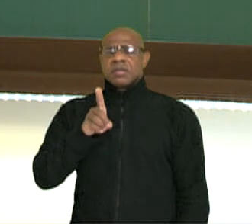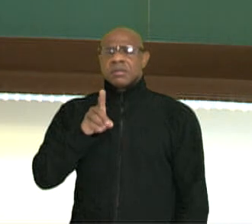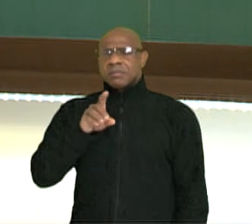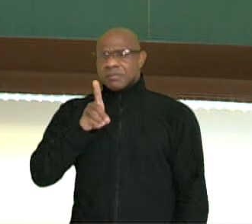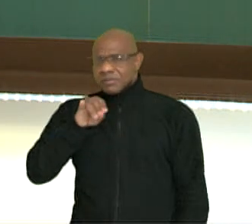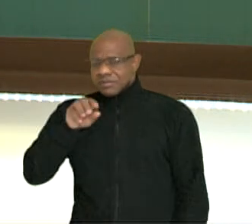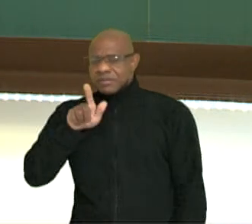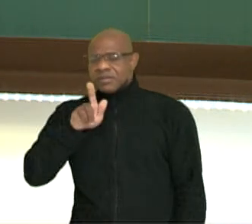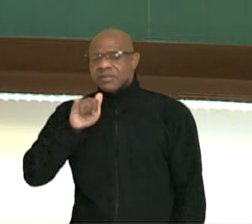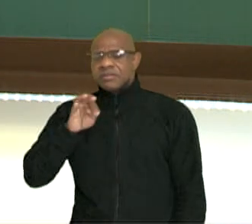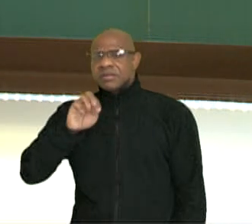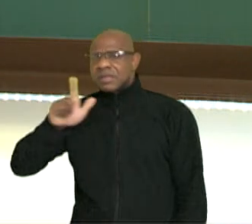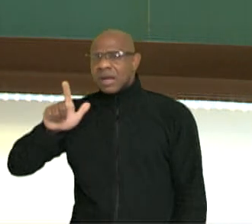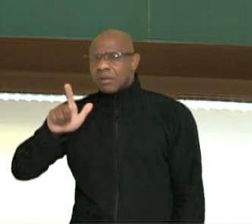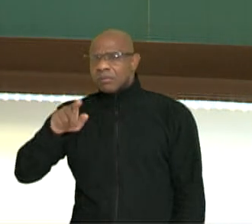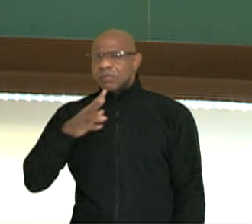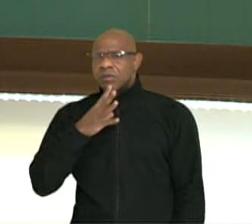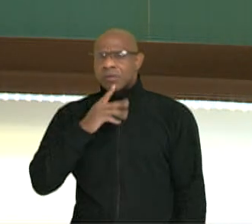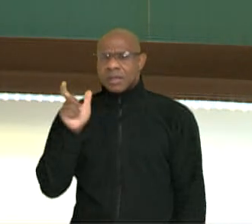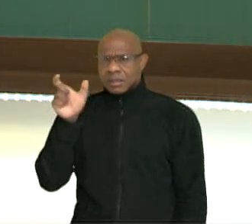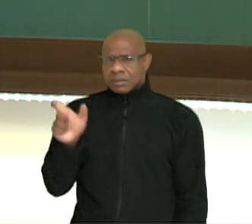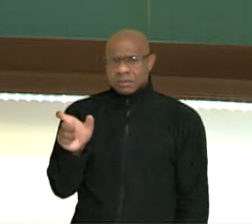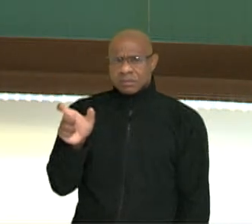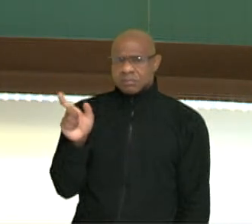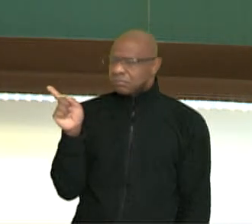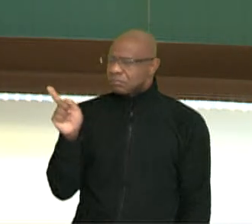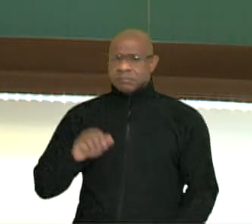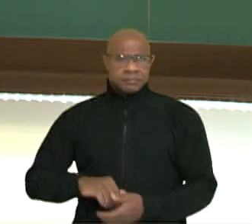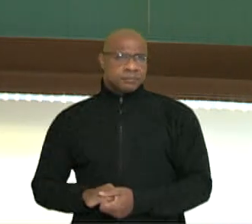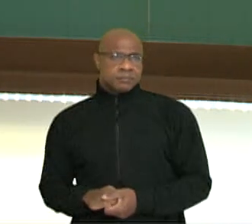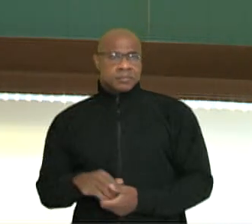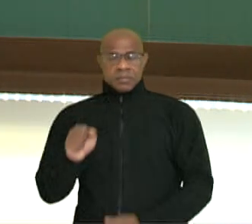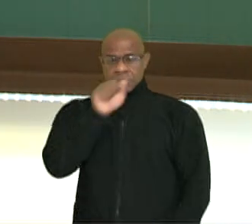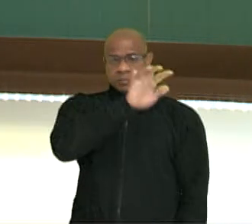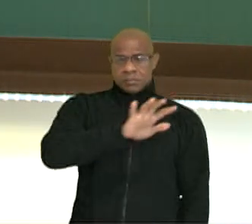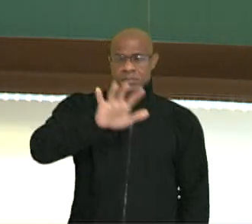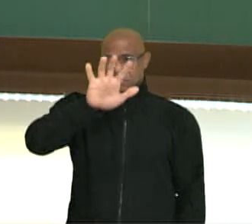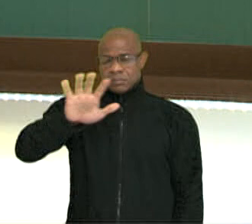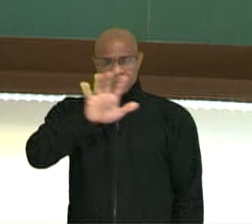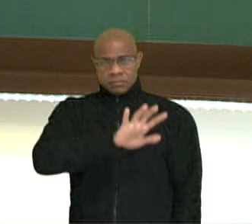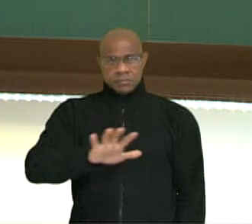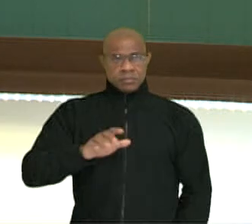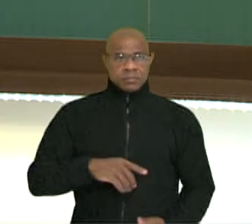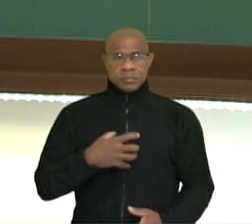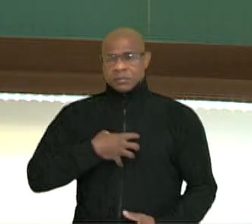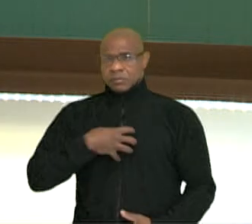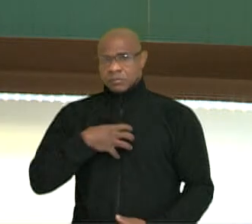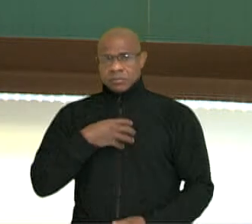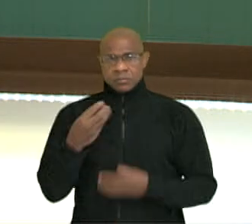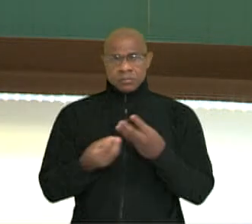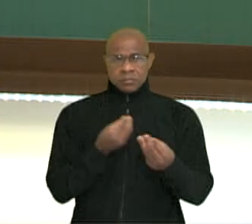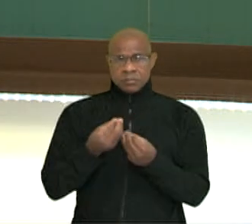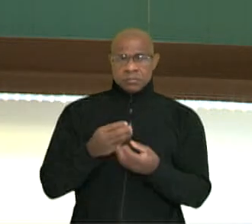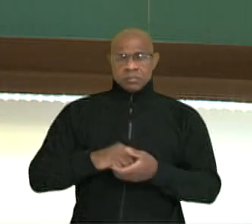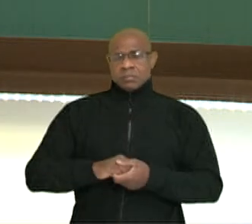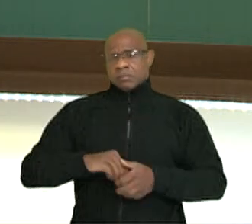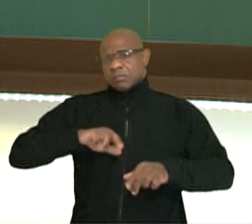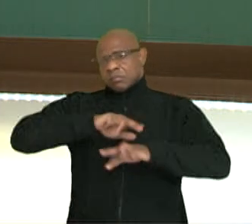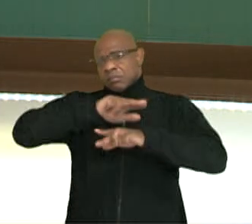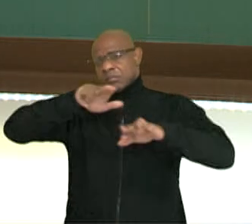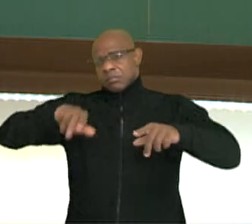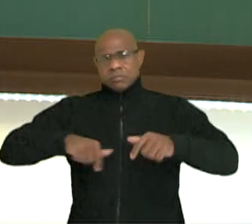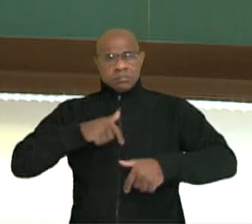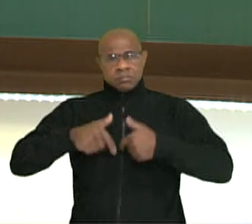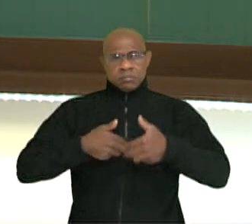falar sobre isso? Então vamos lá. As imagens mostram diferentes formas de entretenimento.